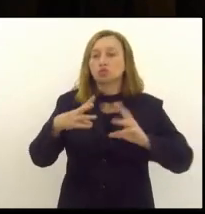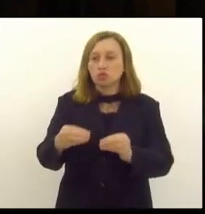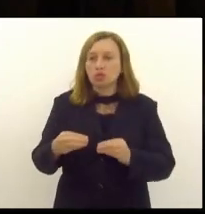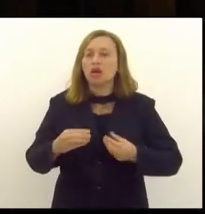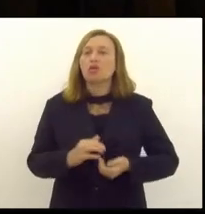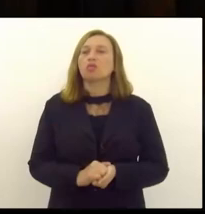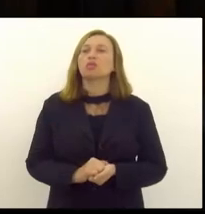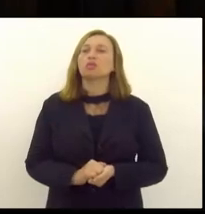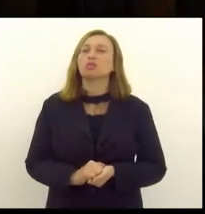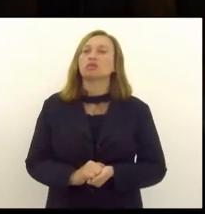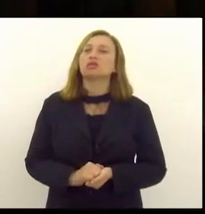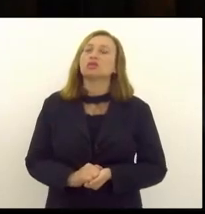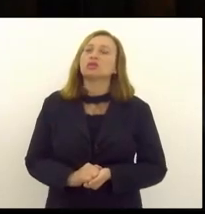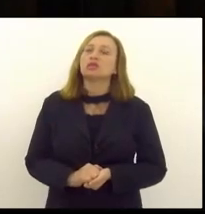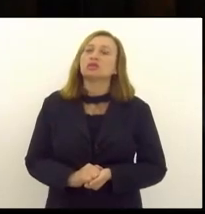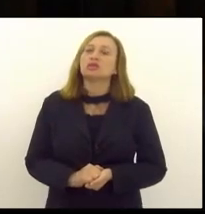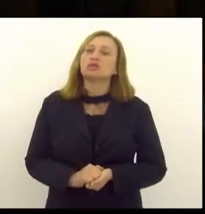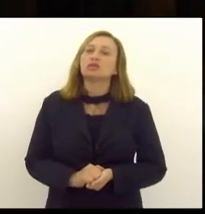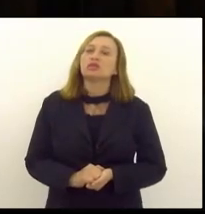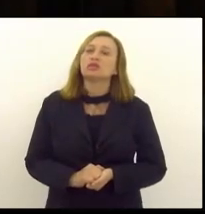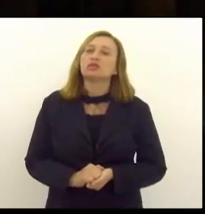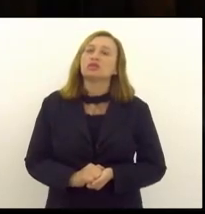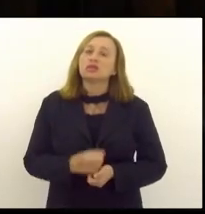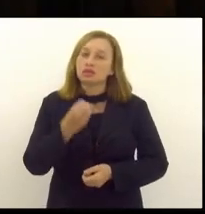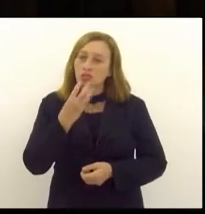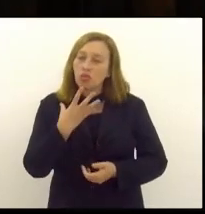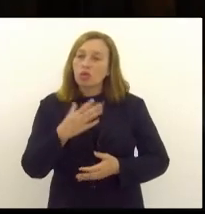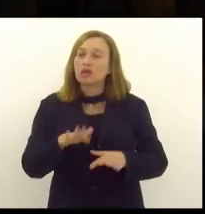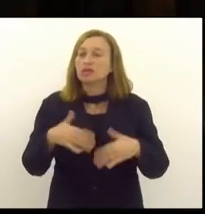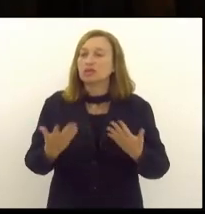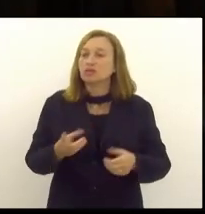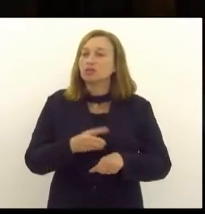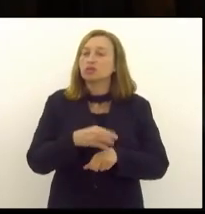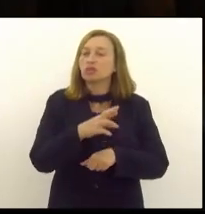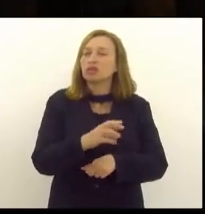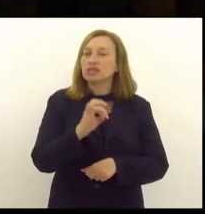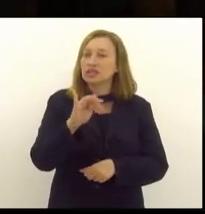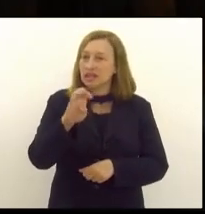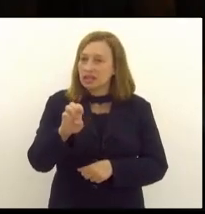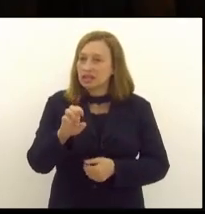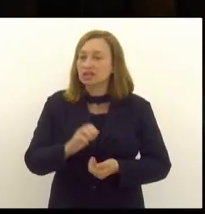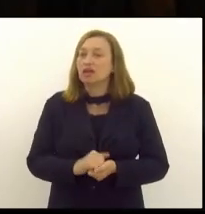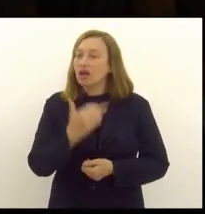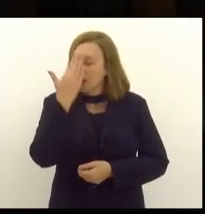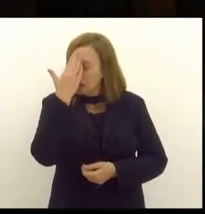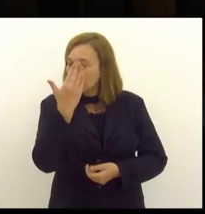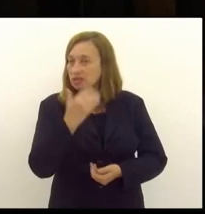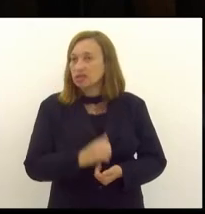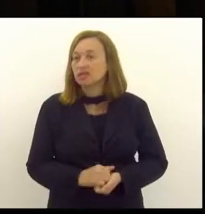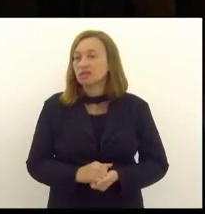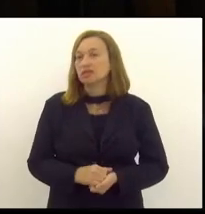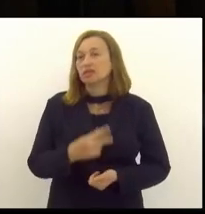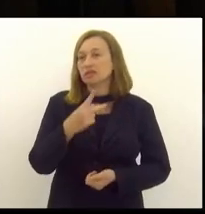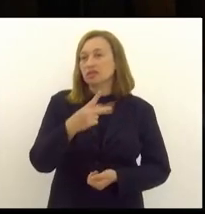e que seja propositiva. Então, doutora Sirlene, Agradeço a presença, de